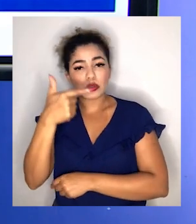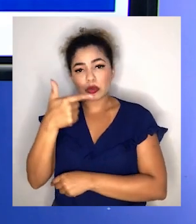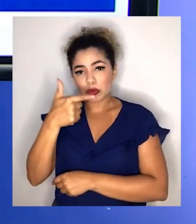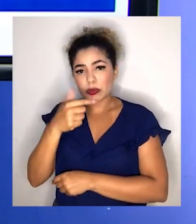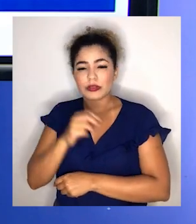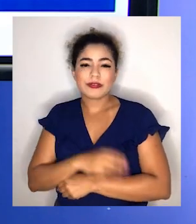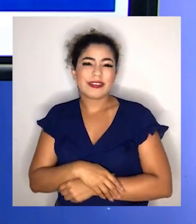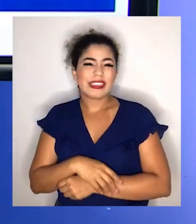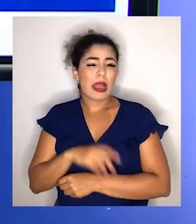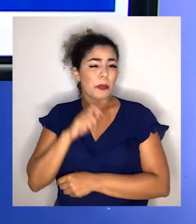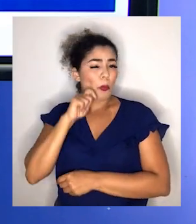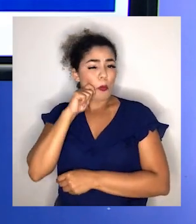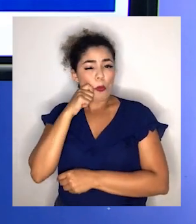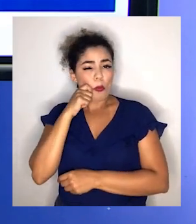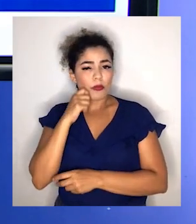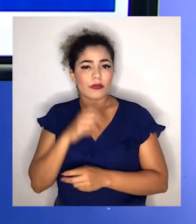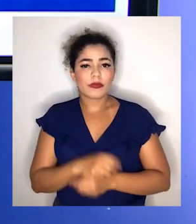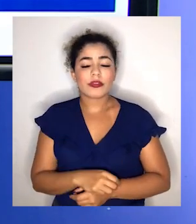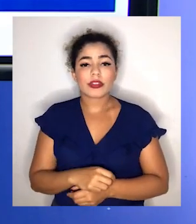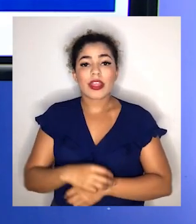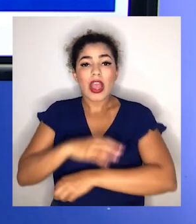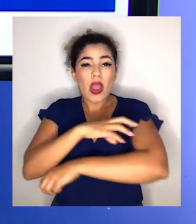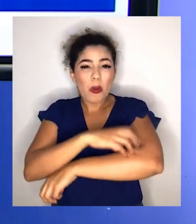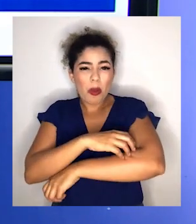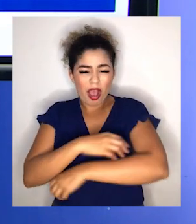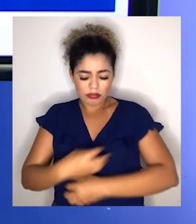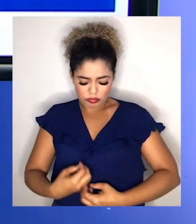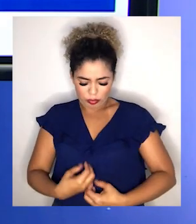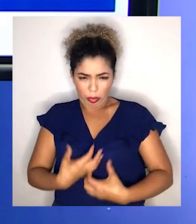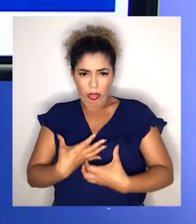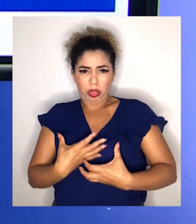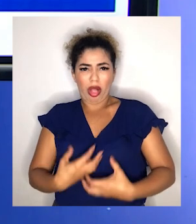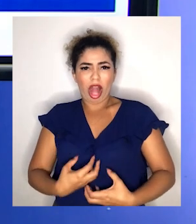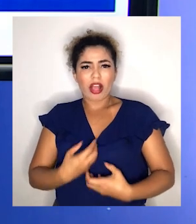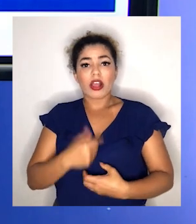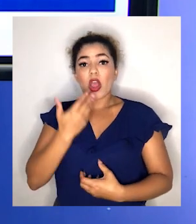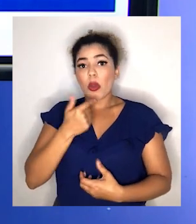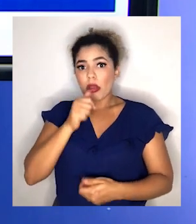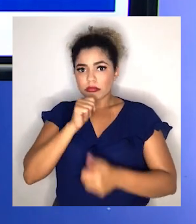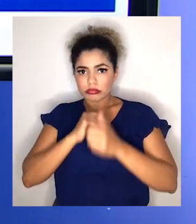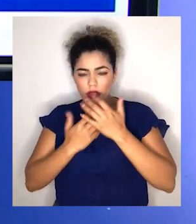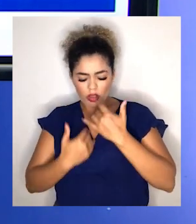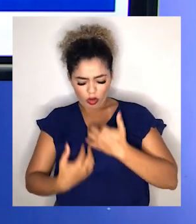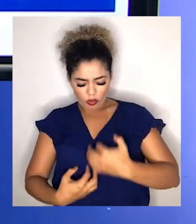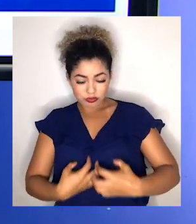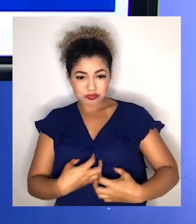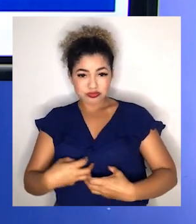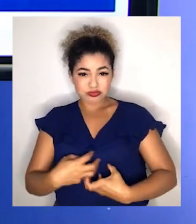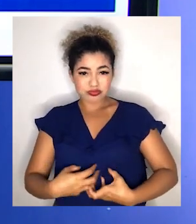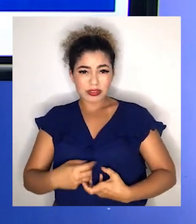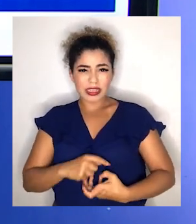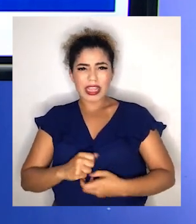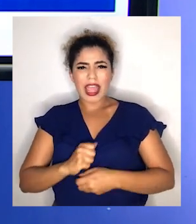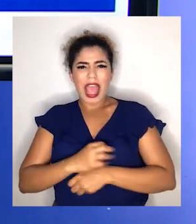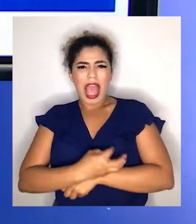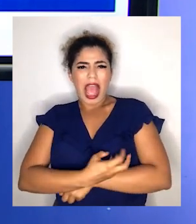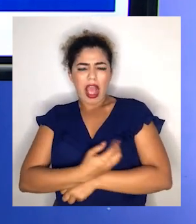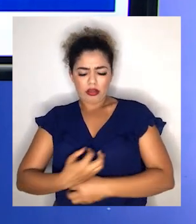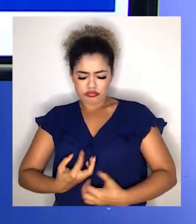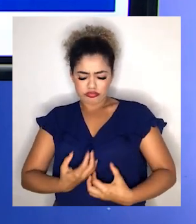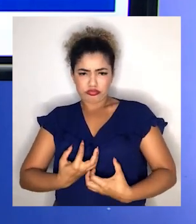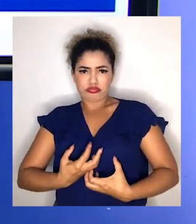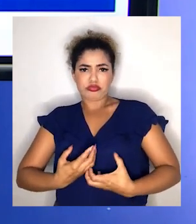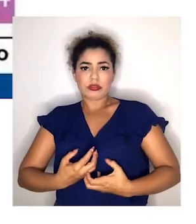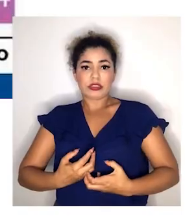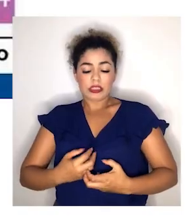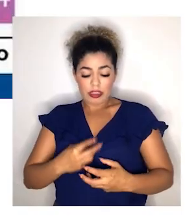extremamente ácido, azedo. O ácido estomacal, quando nós temos a digestão, nosso aparelho digestório, é liberado o ácido